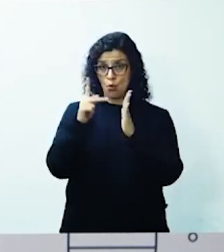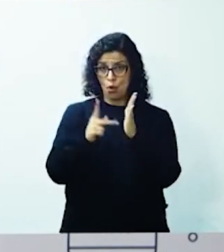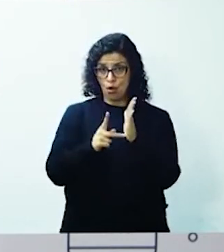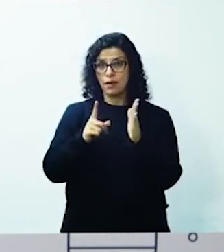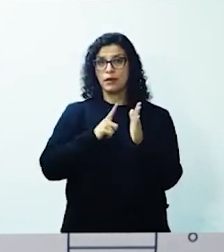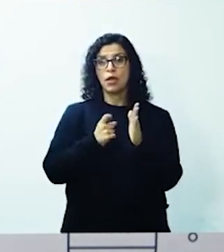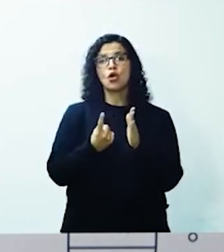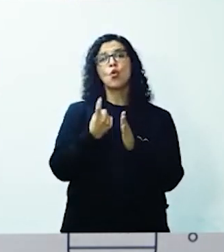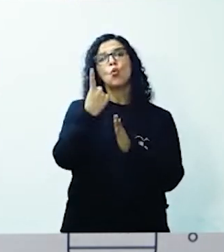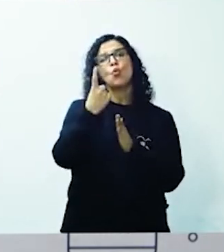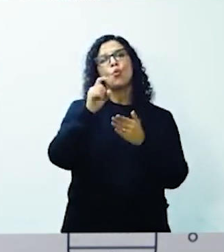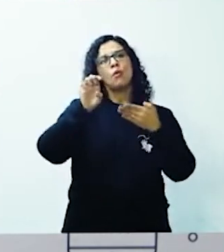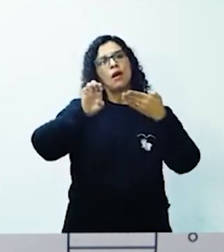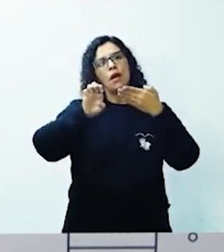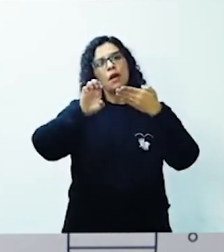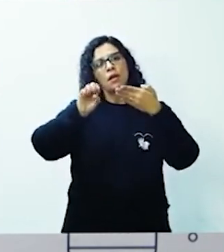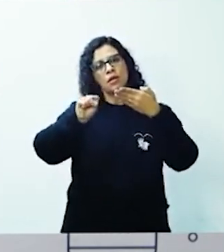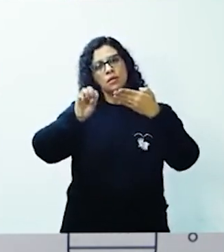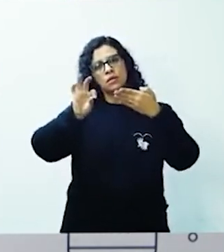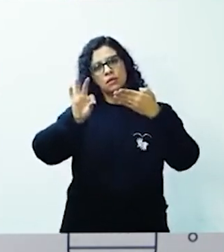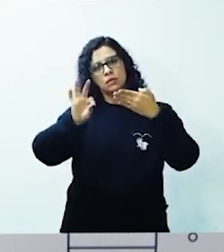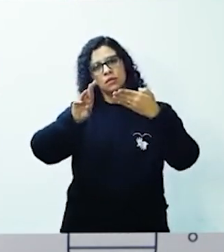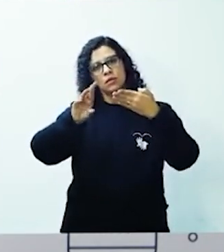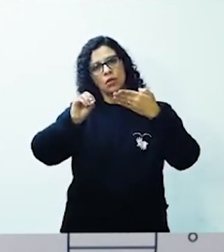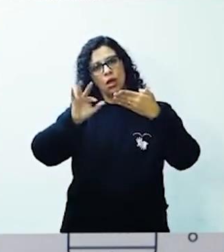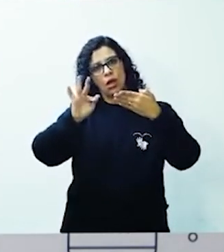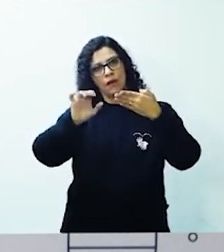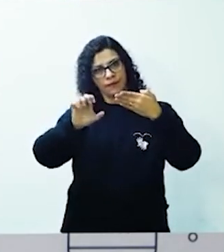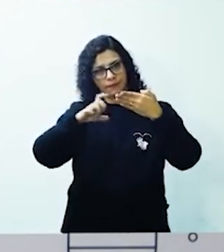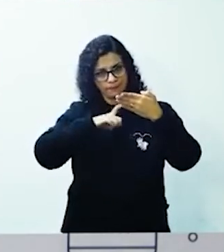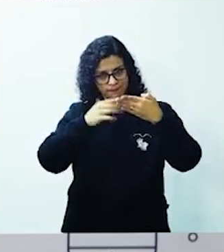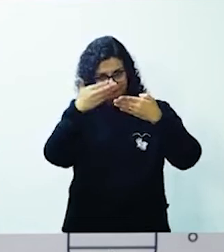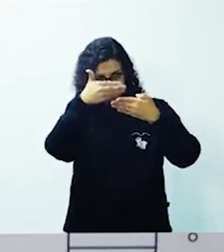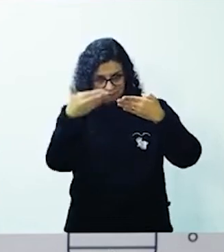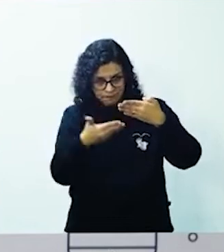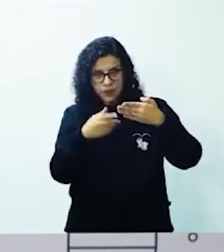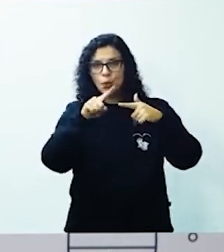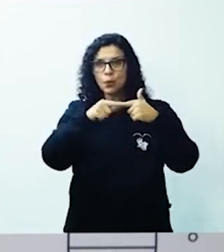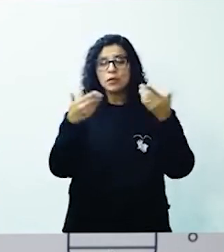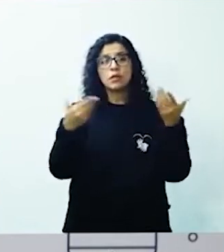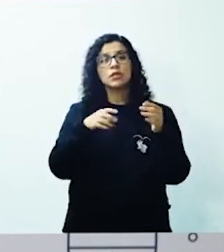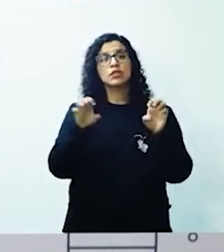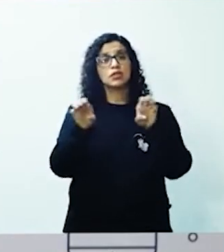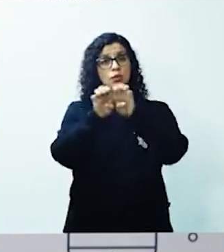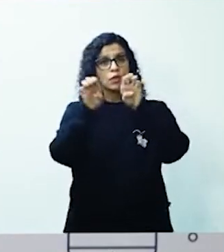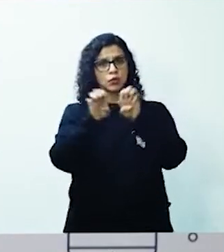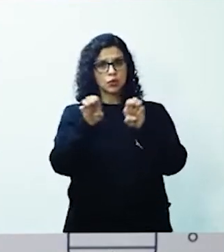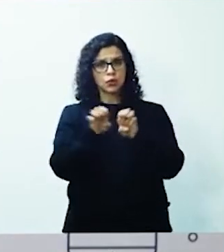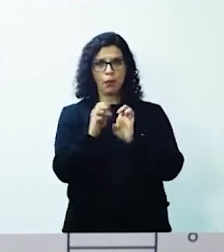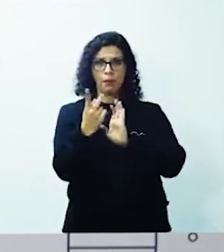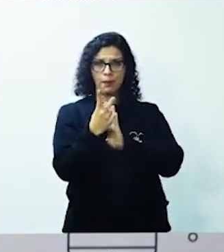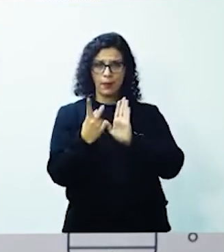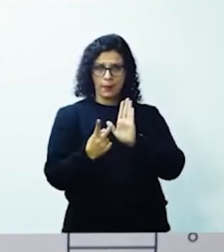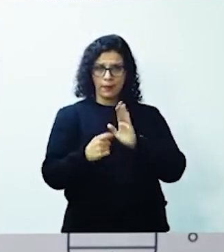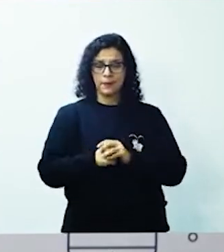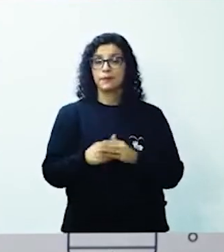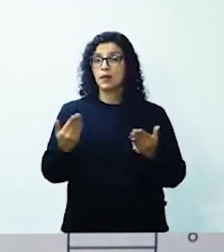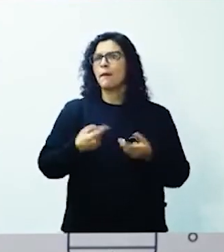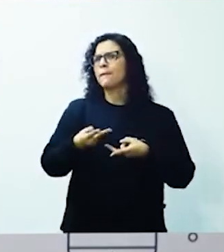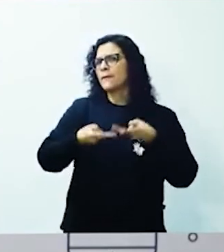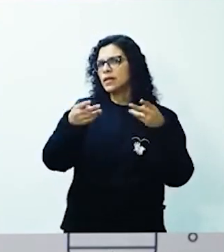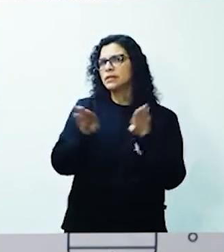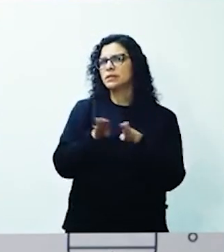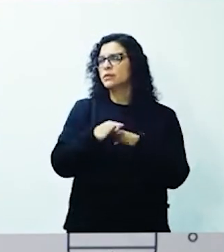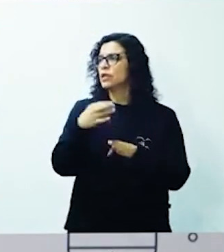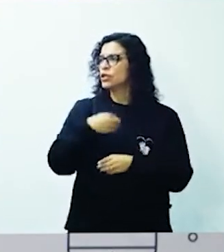com uma única estrofe. Então, é assim que é estruturado o poema. E percebam